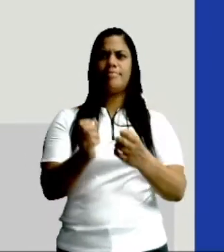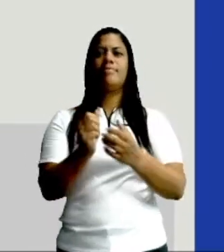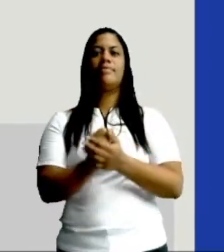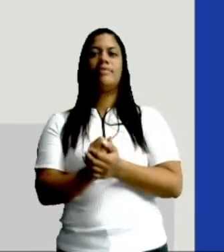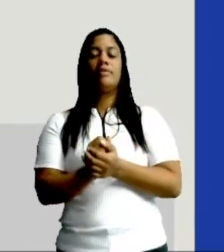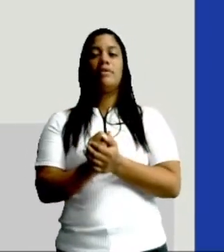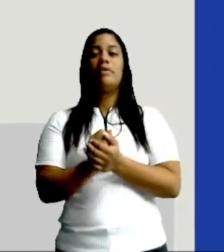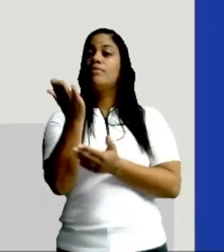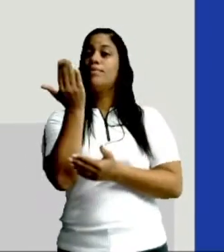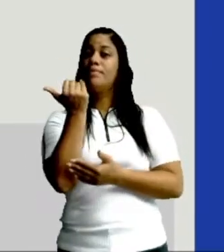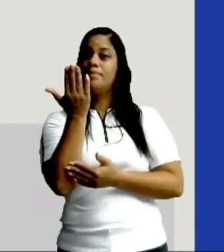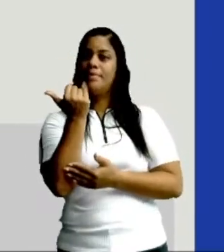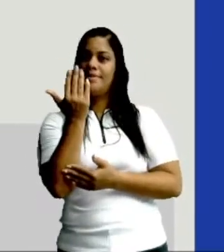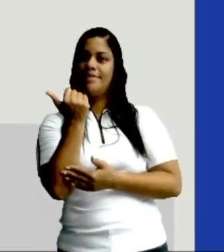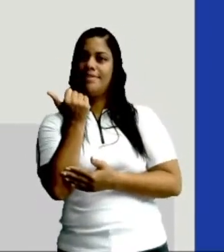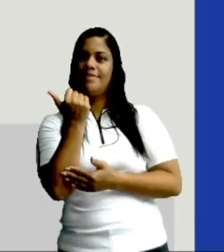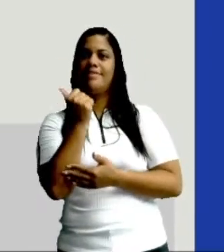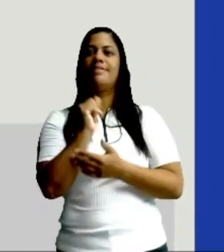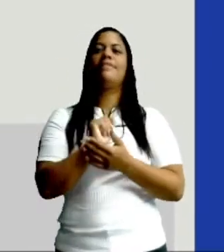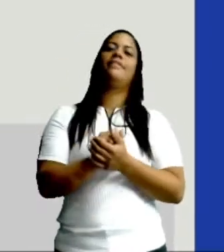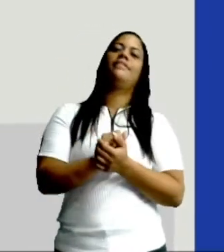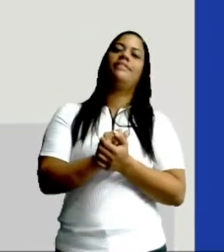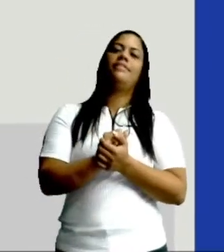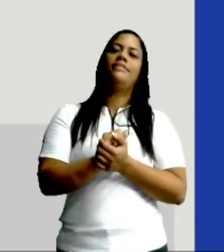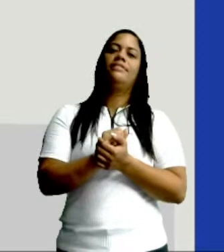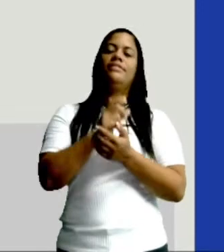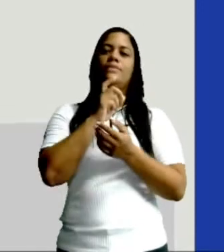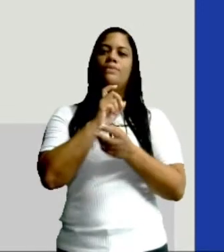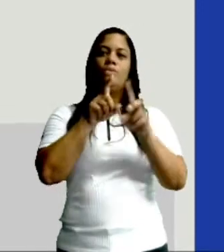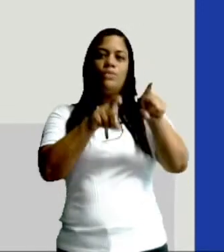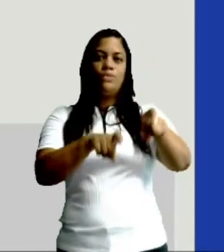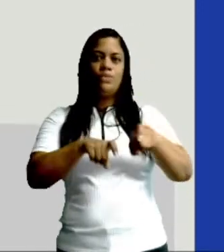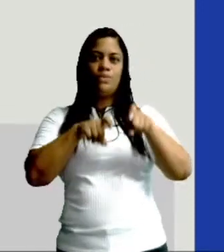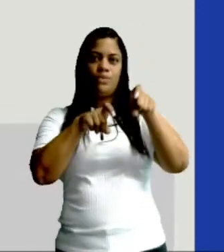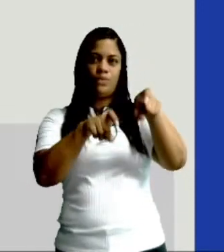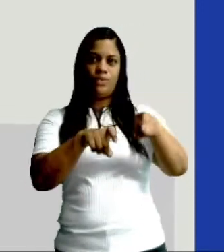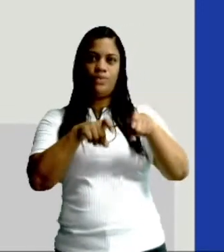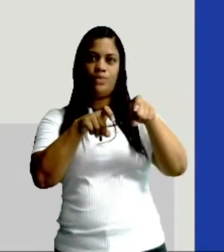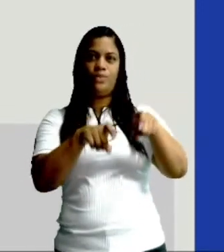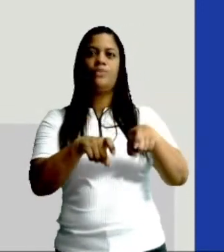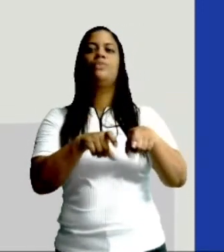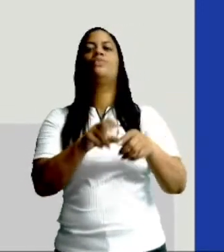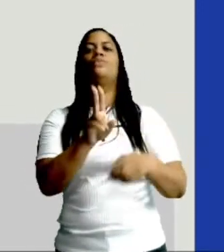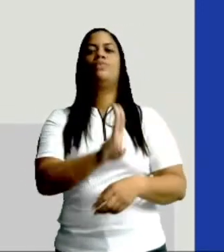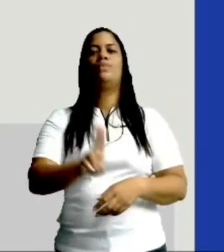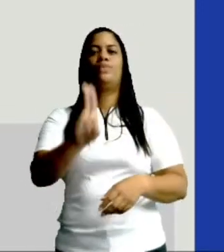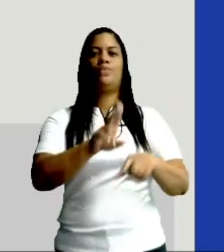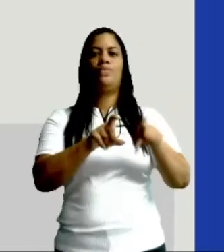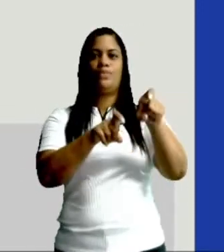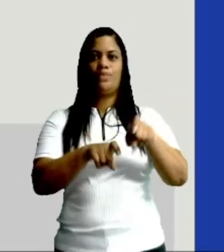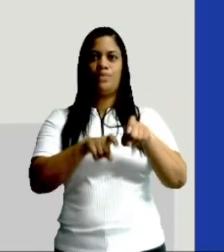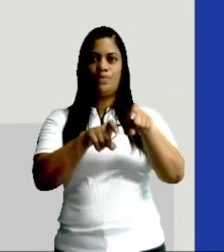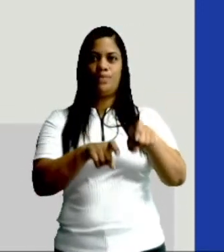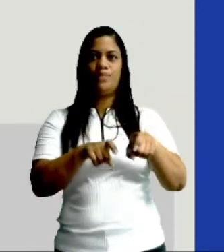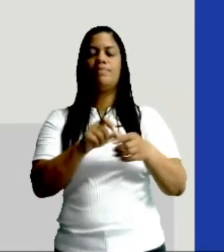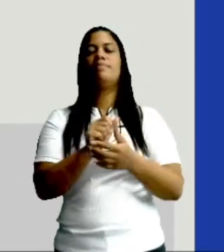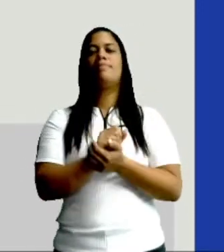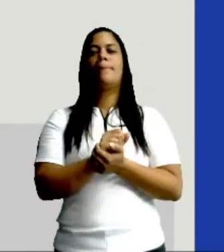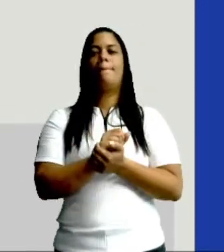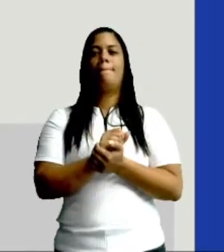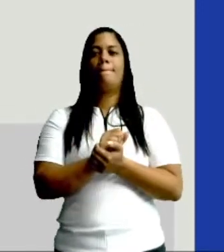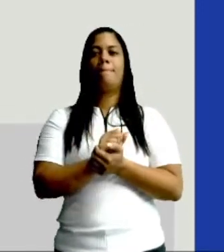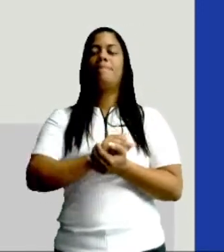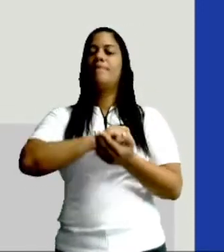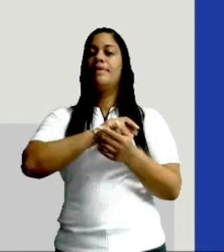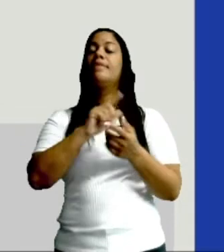nossa culinária, na nossa agricultura, nos hábitos diários, né, nos nossos hábitos do dia a dia e dos tipos